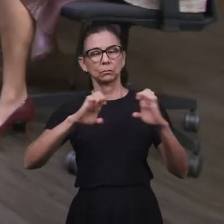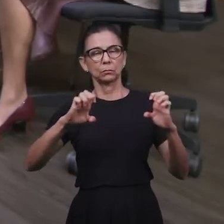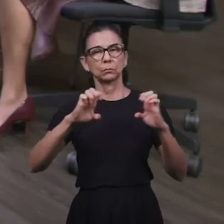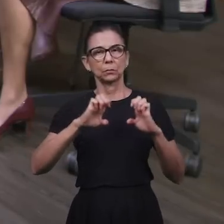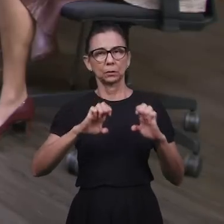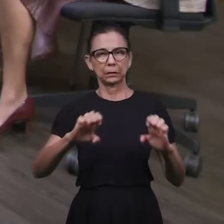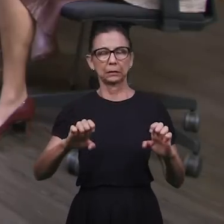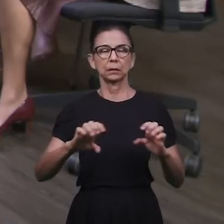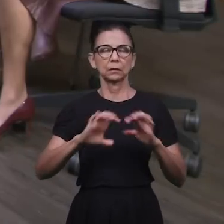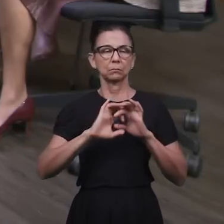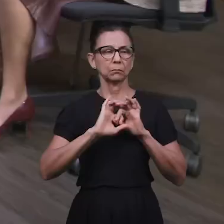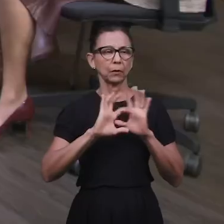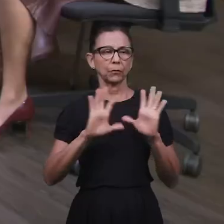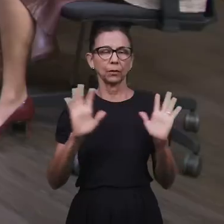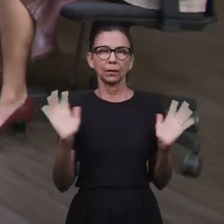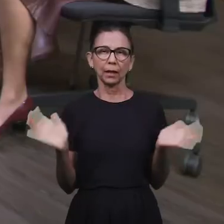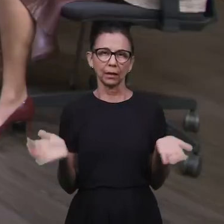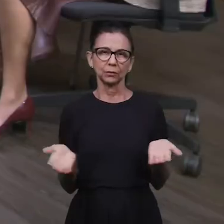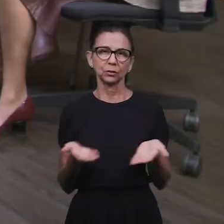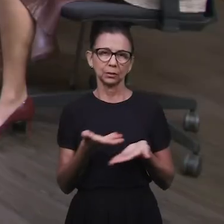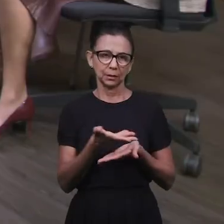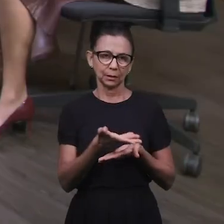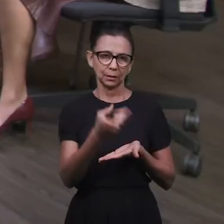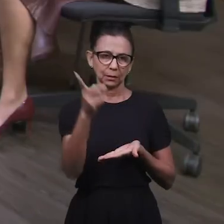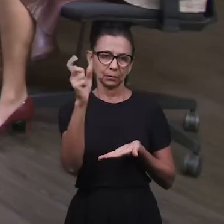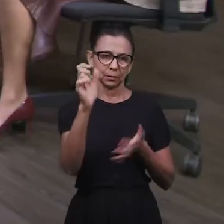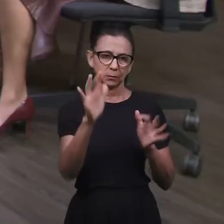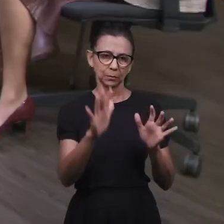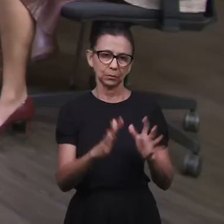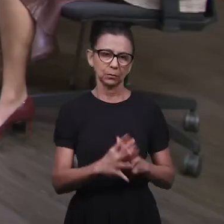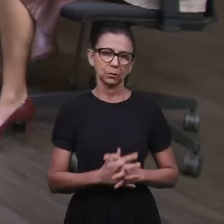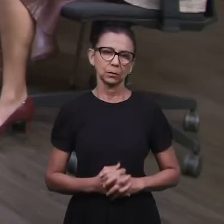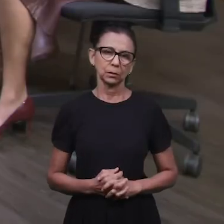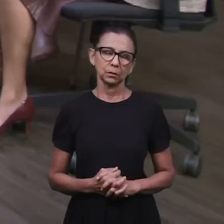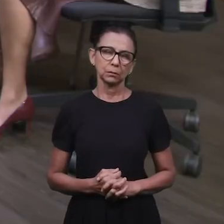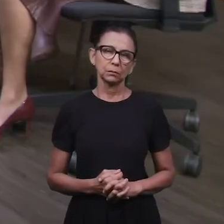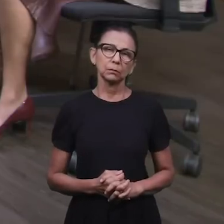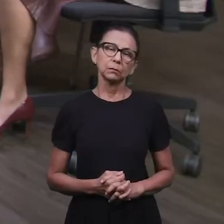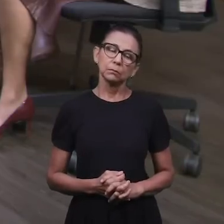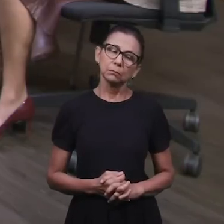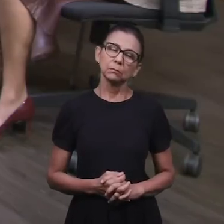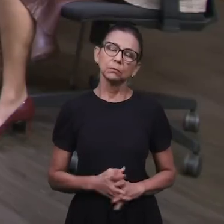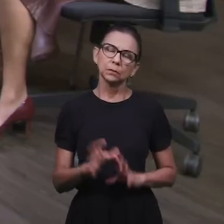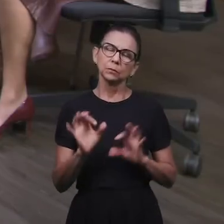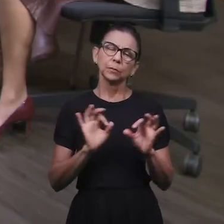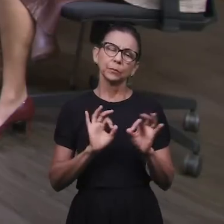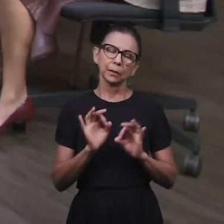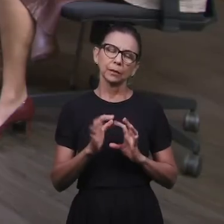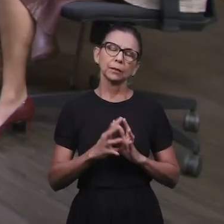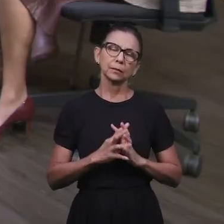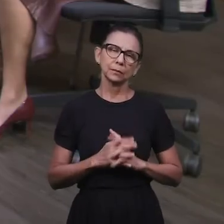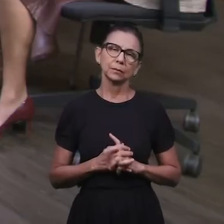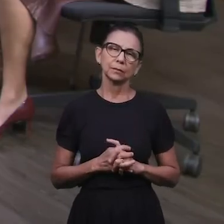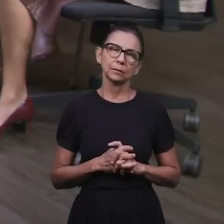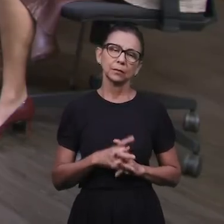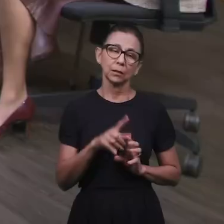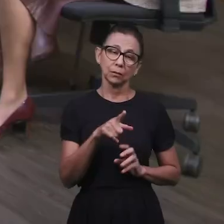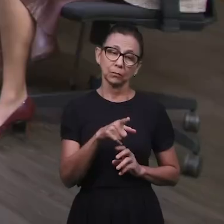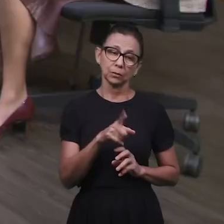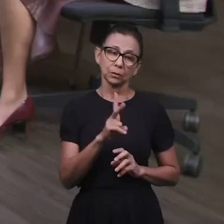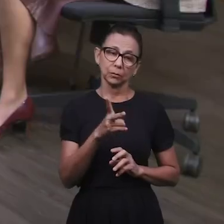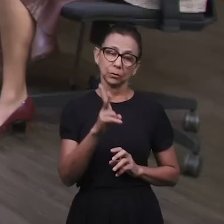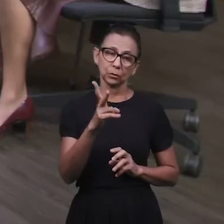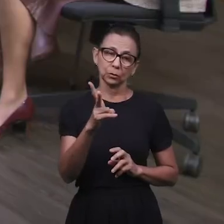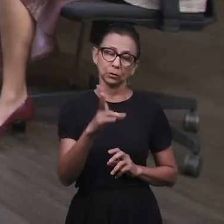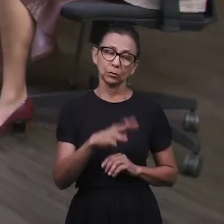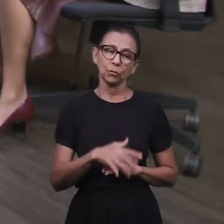para evangelizar, né, à disposição de vocês. Que Deus abençoe muito, né, e que se preparem, porque o pastor